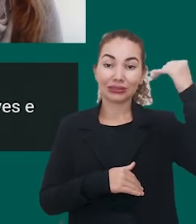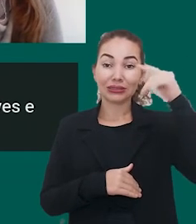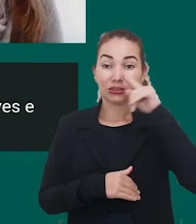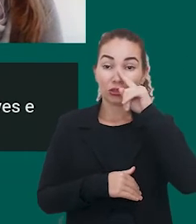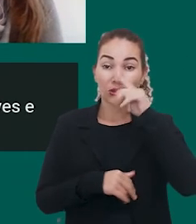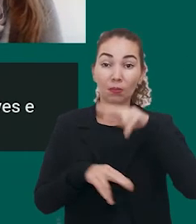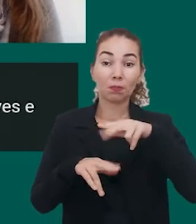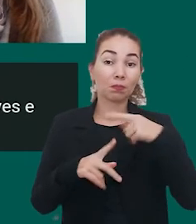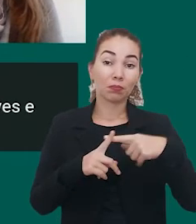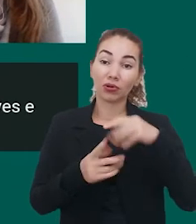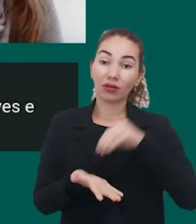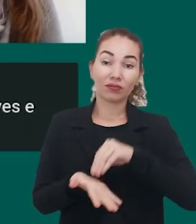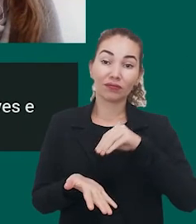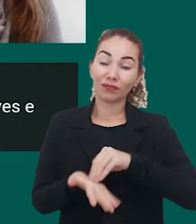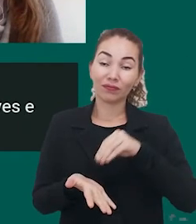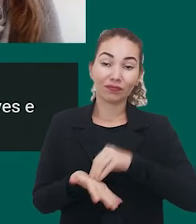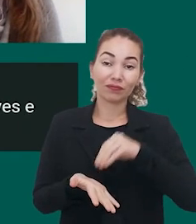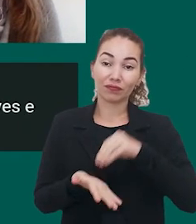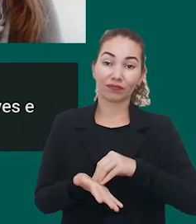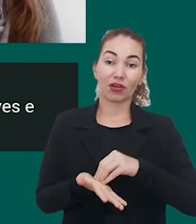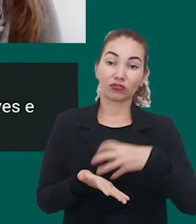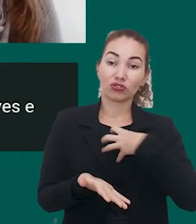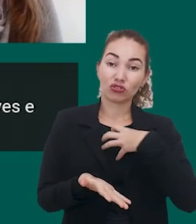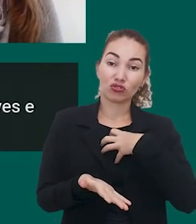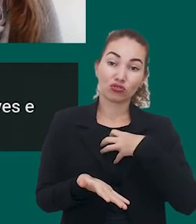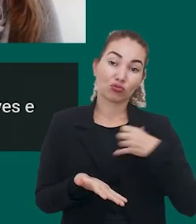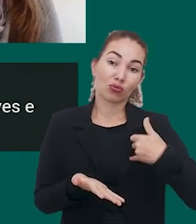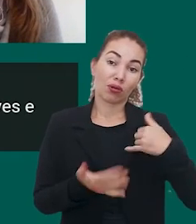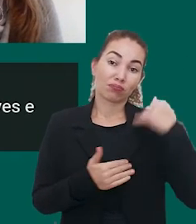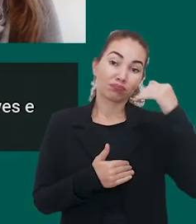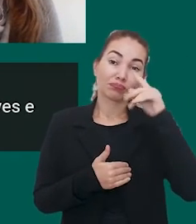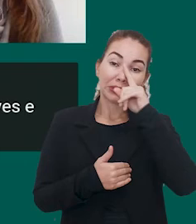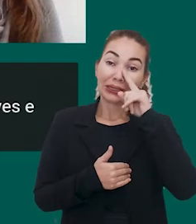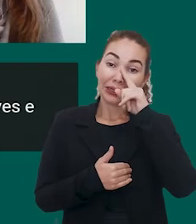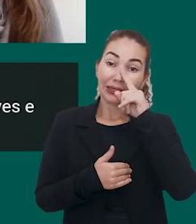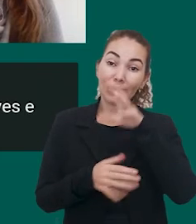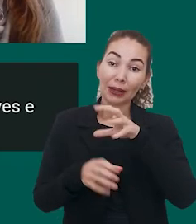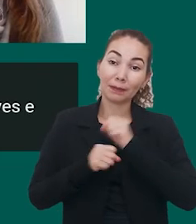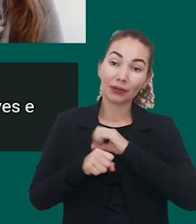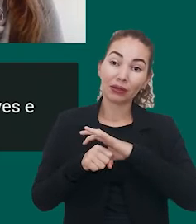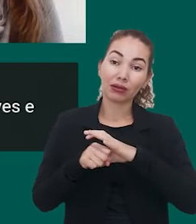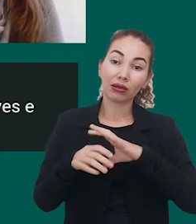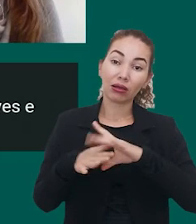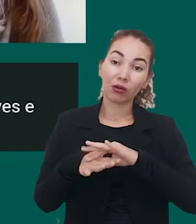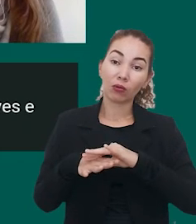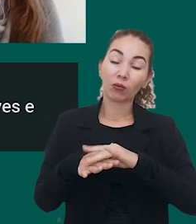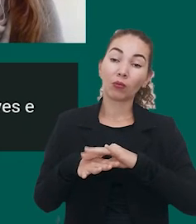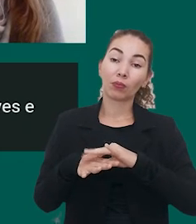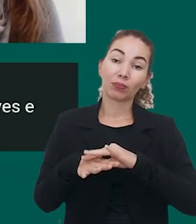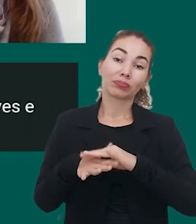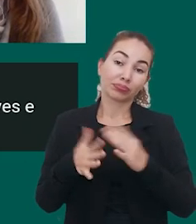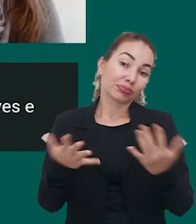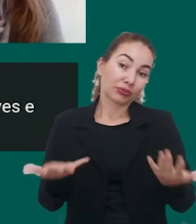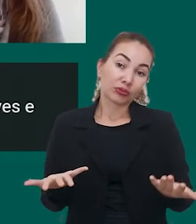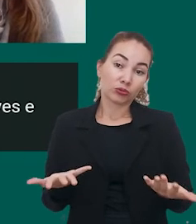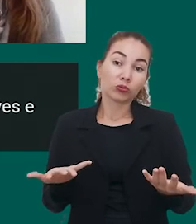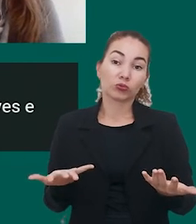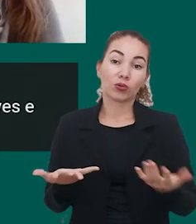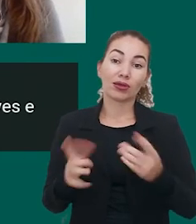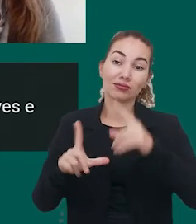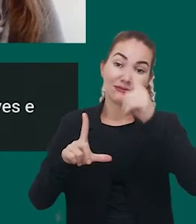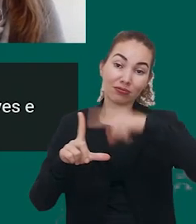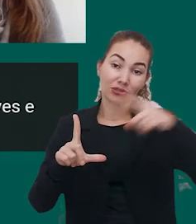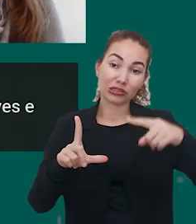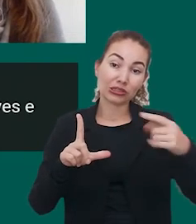pela falta mesmo de número de casos graves e idosos que permitam um número significativamente,